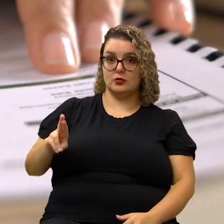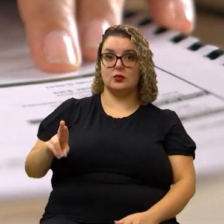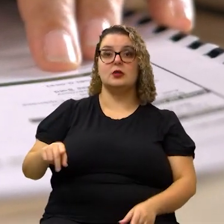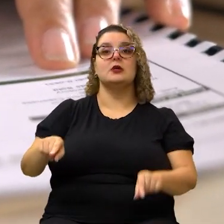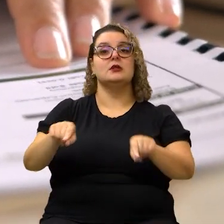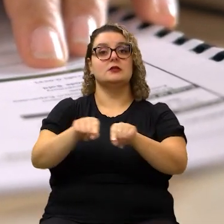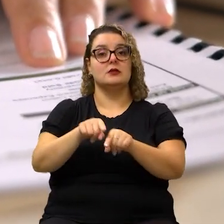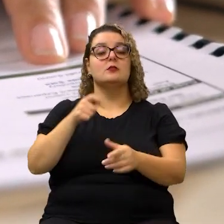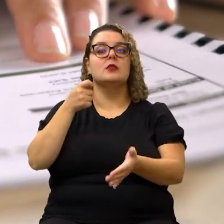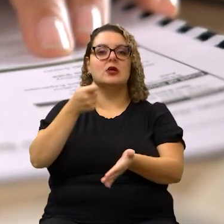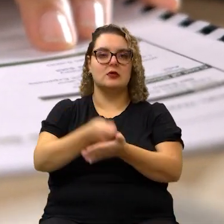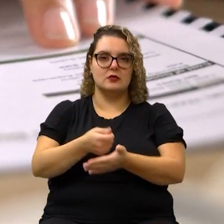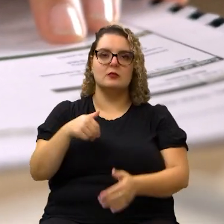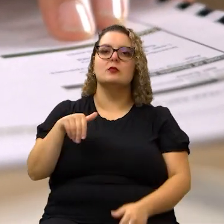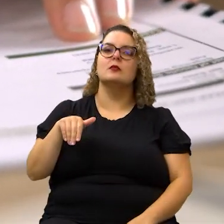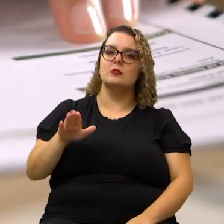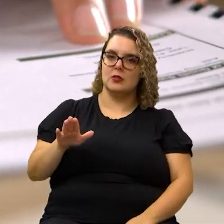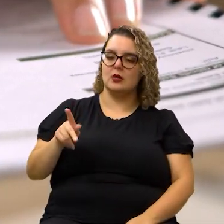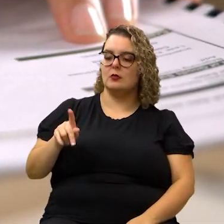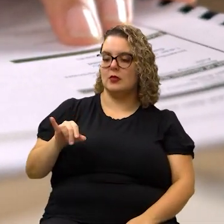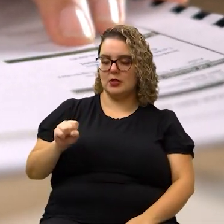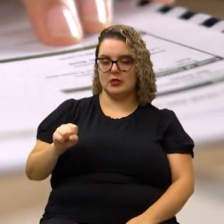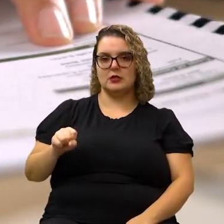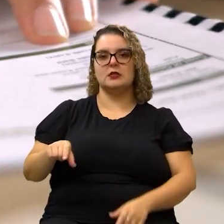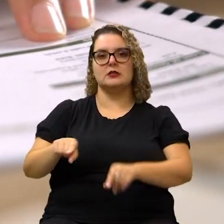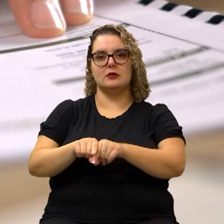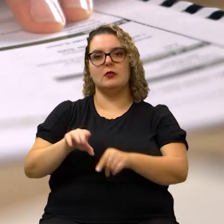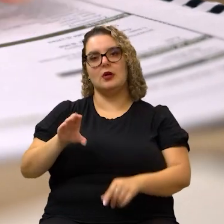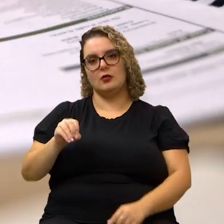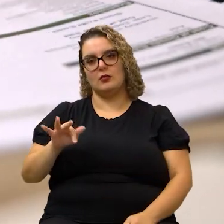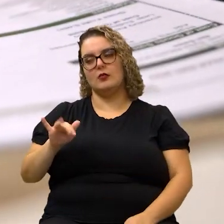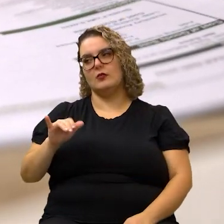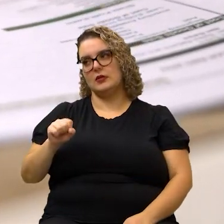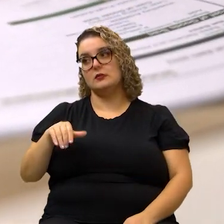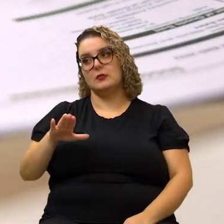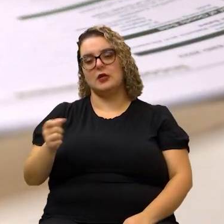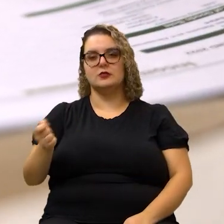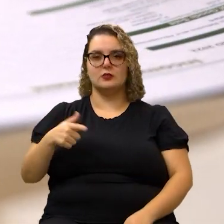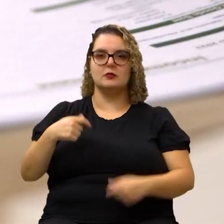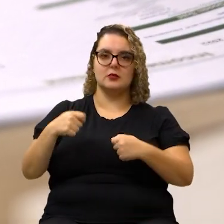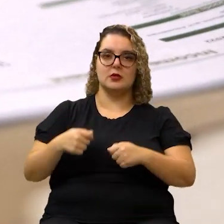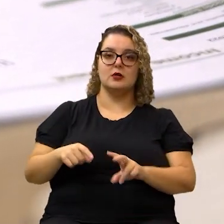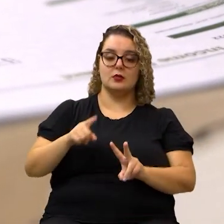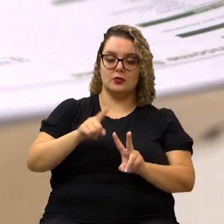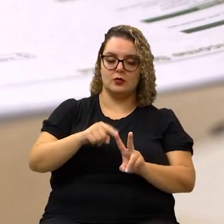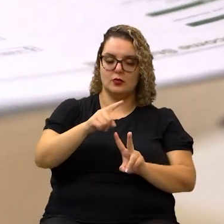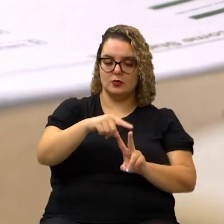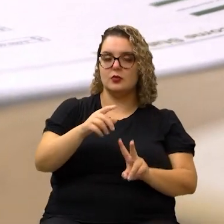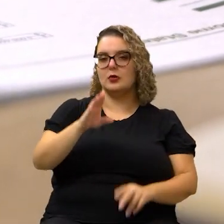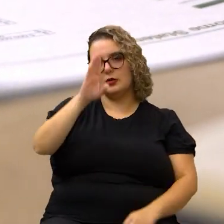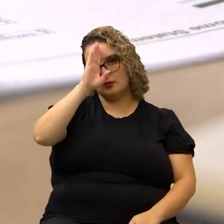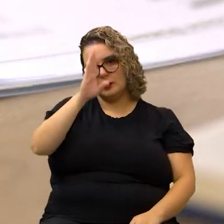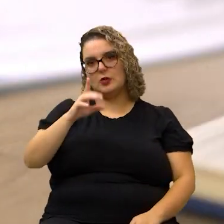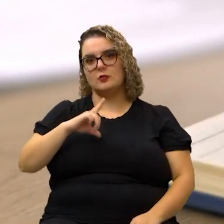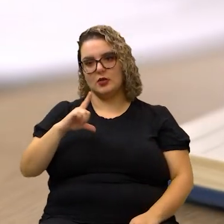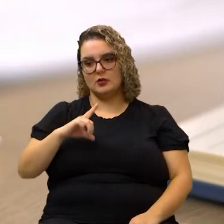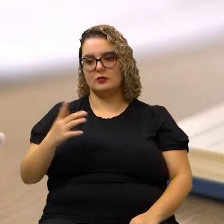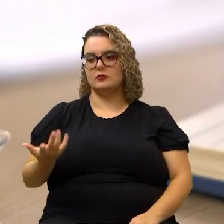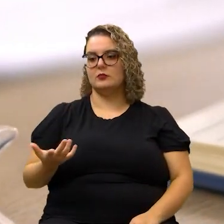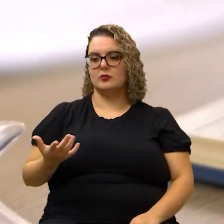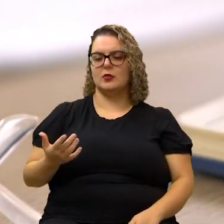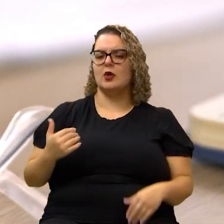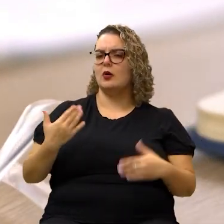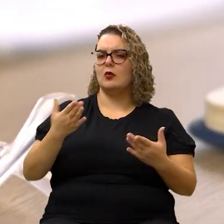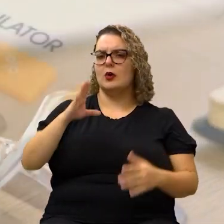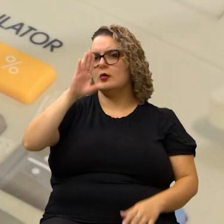ele também vai pagar mais PIS e COFINS do que deveria, né? Então esses são 2 principais elementos que nós temos. Isso